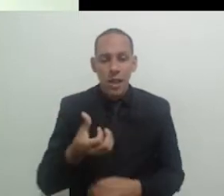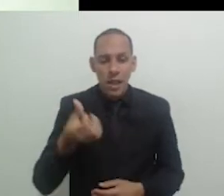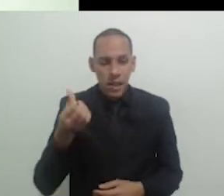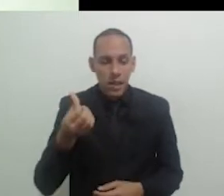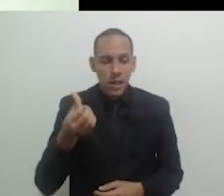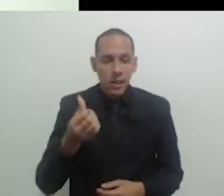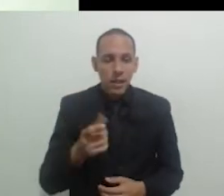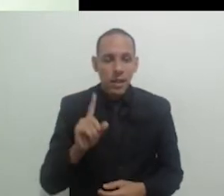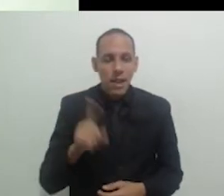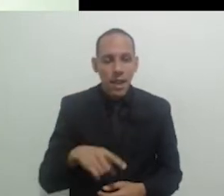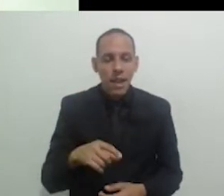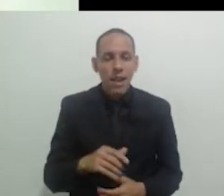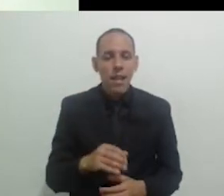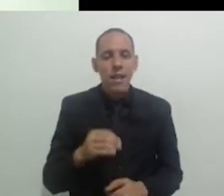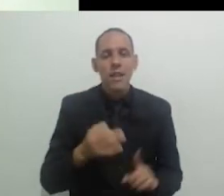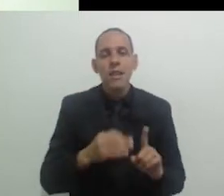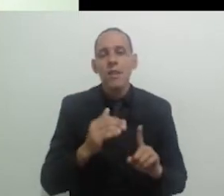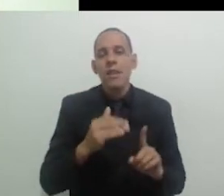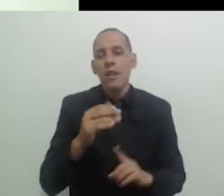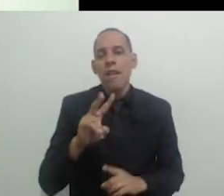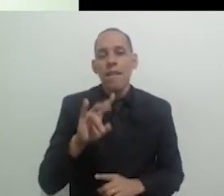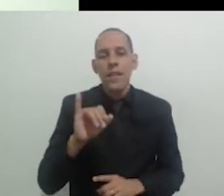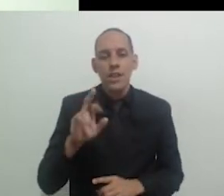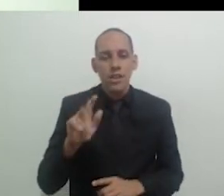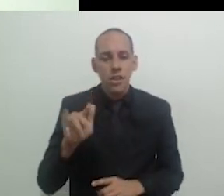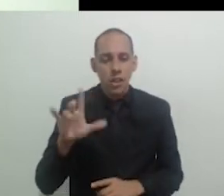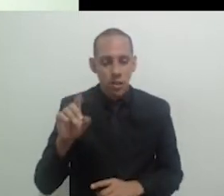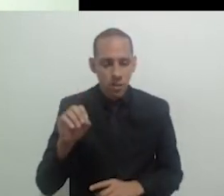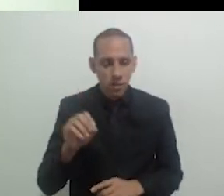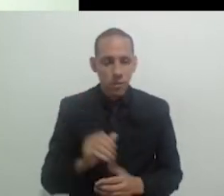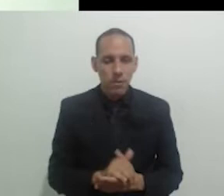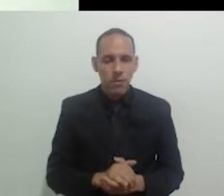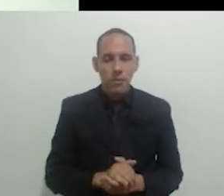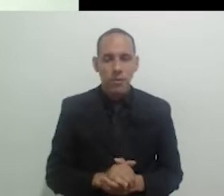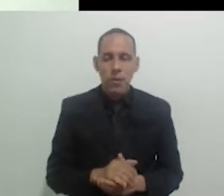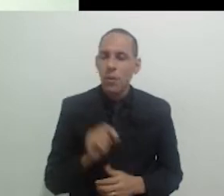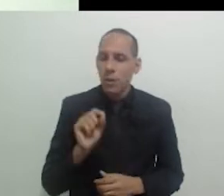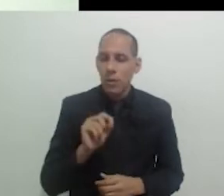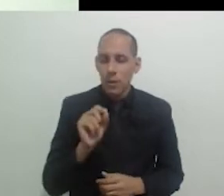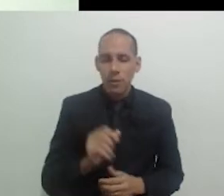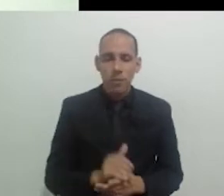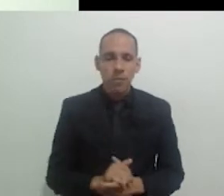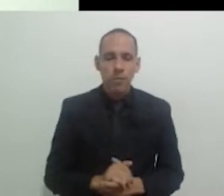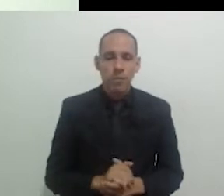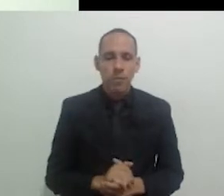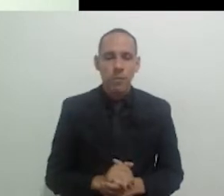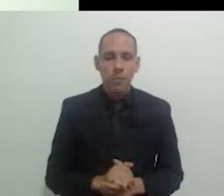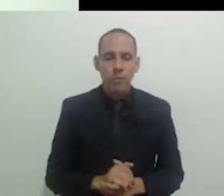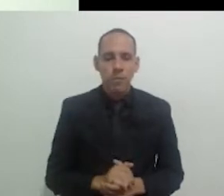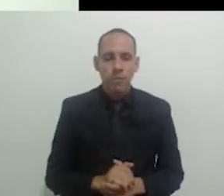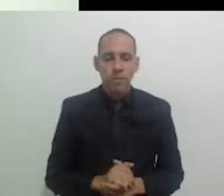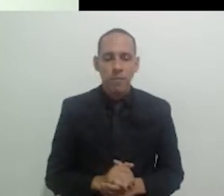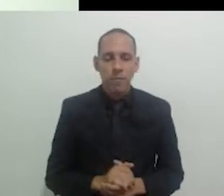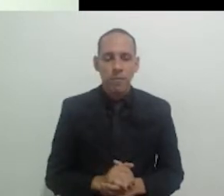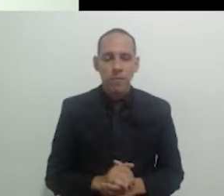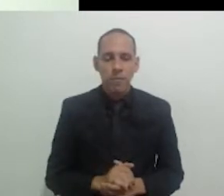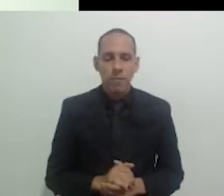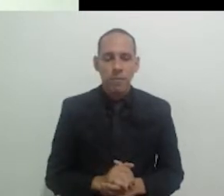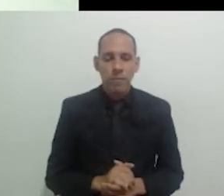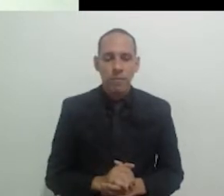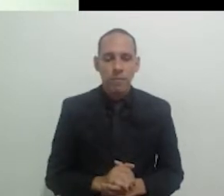Virgílio Macedo Júnior, é que há uma pequena